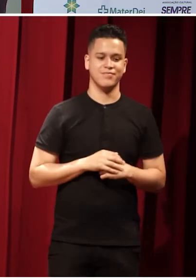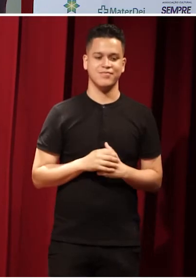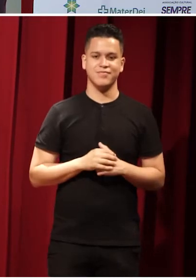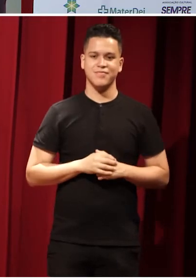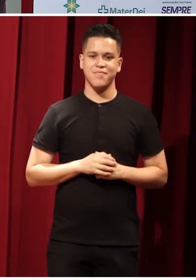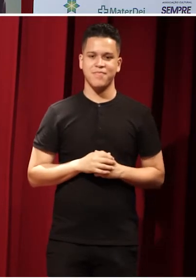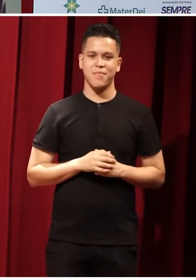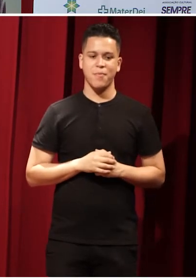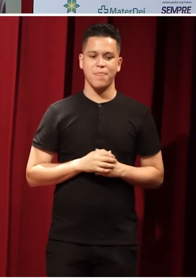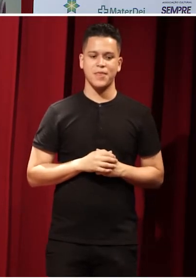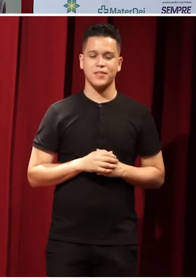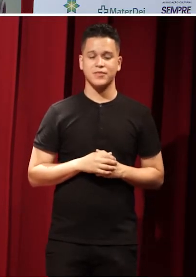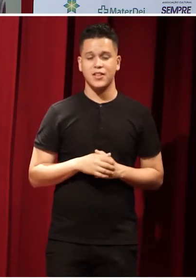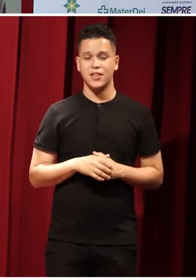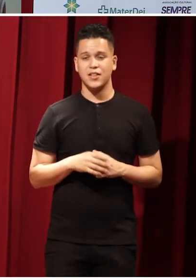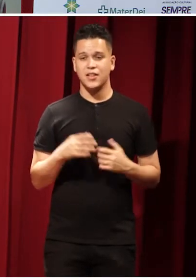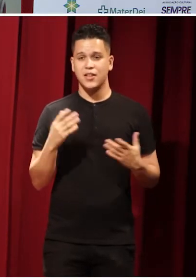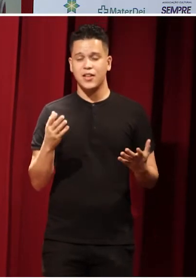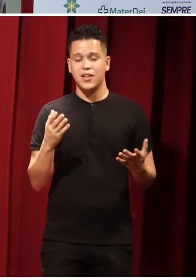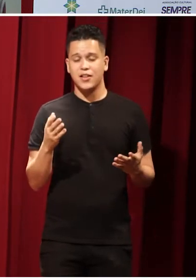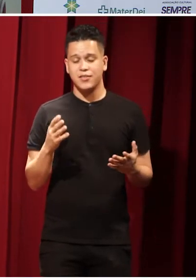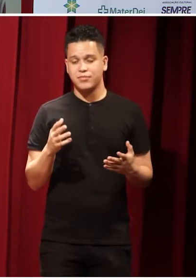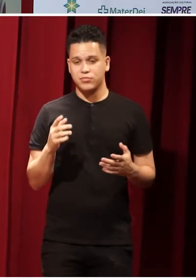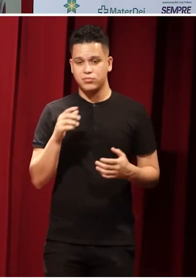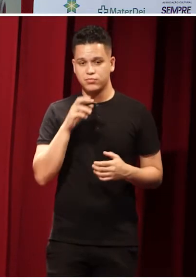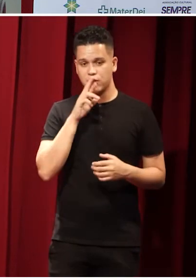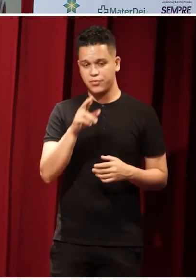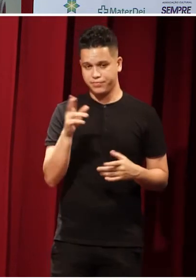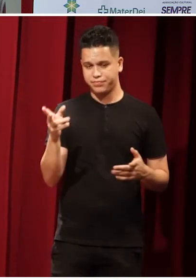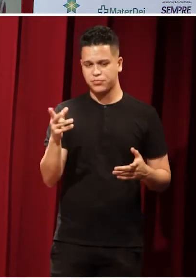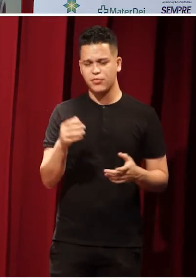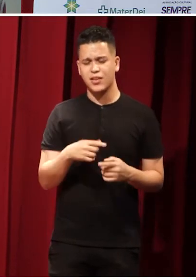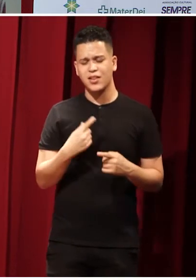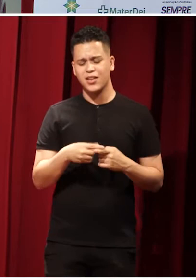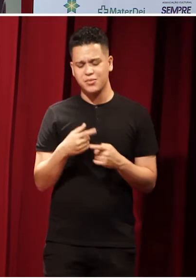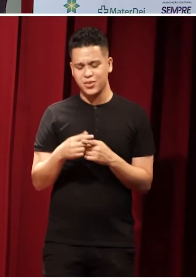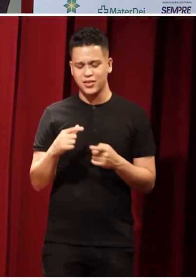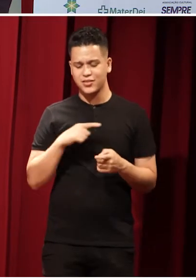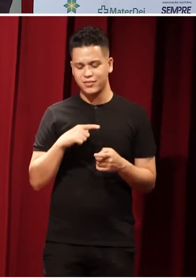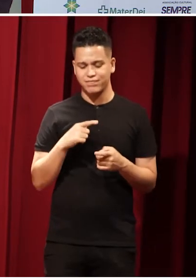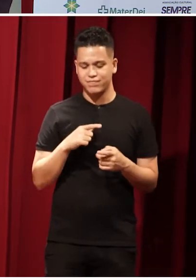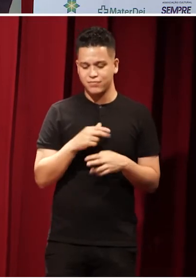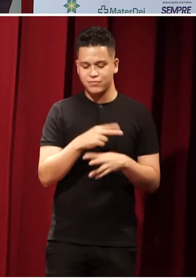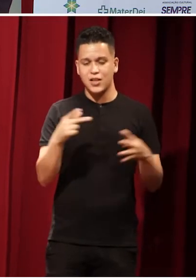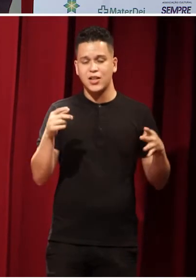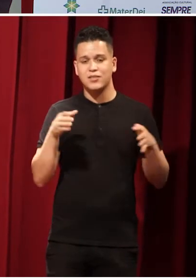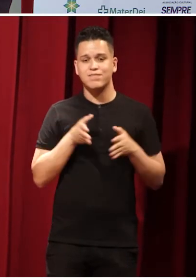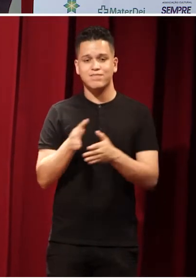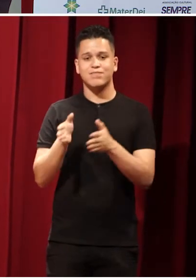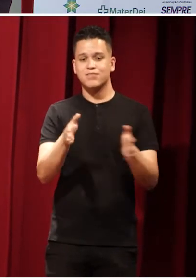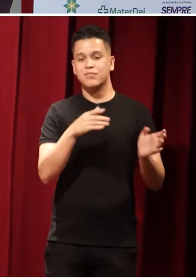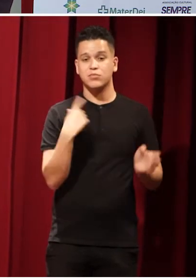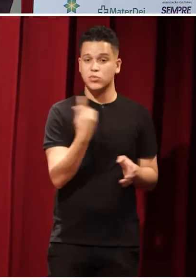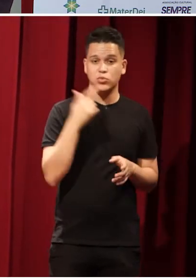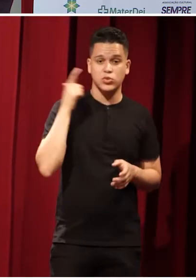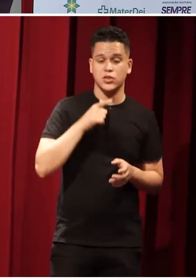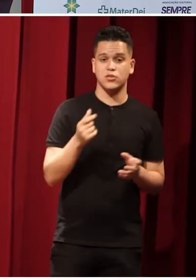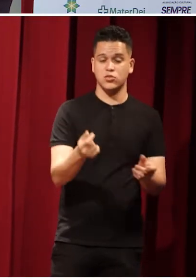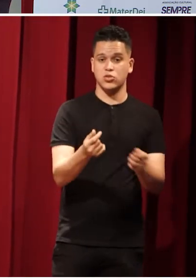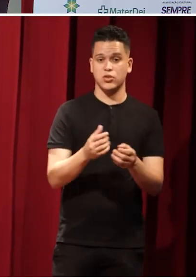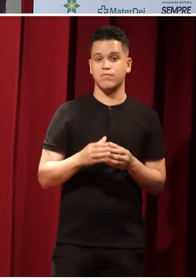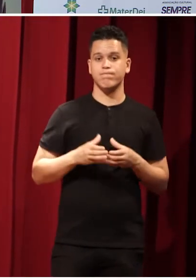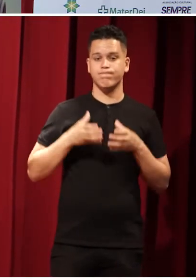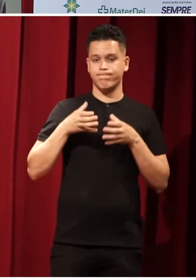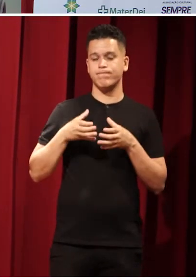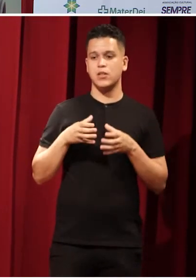É que tem formas e formas de se ganhar dinheiro, né? Mesmo com relação à mineração. O que está acontecendo hoje? As grandes empresas